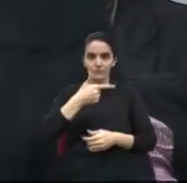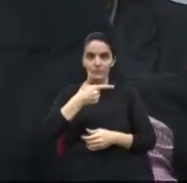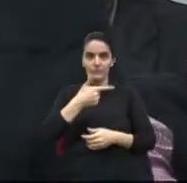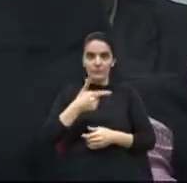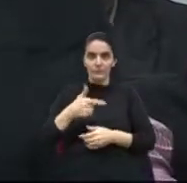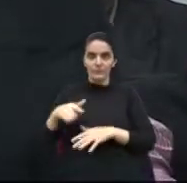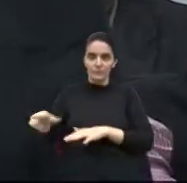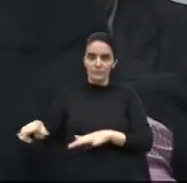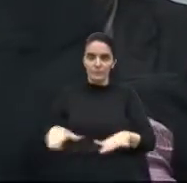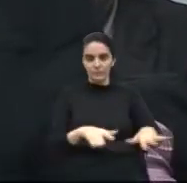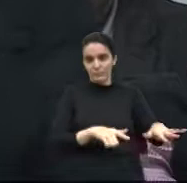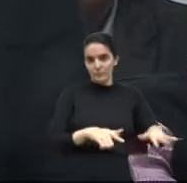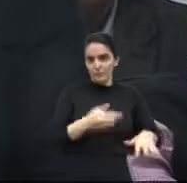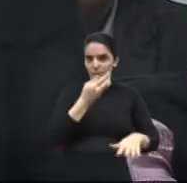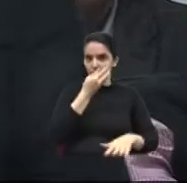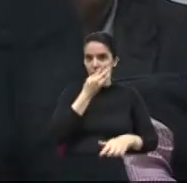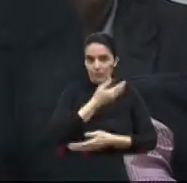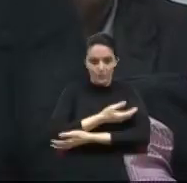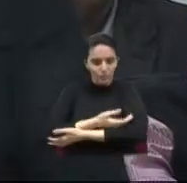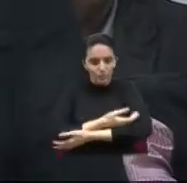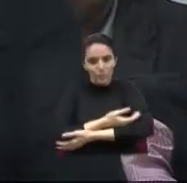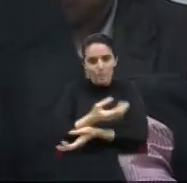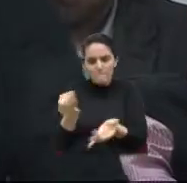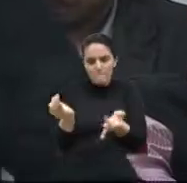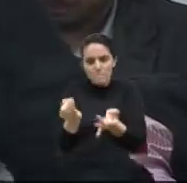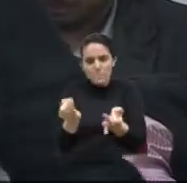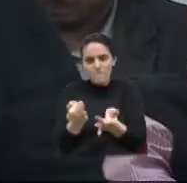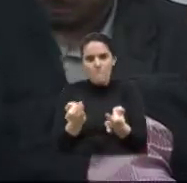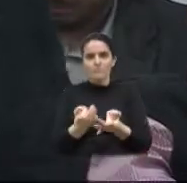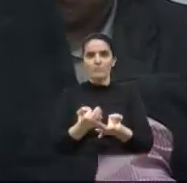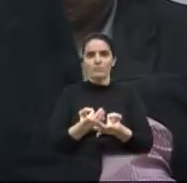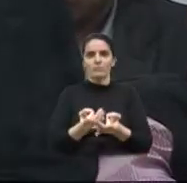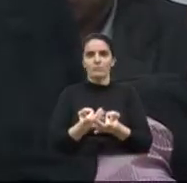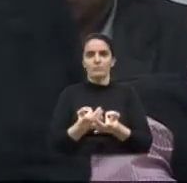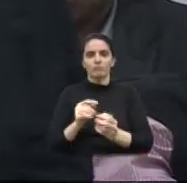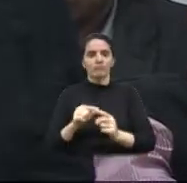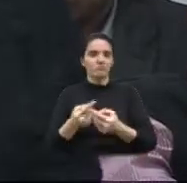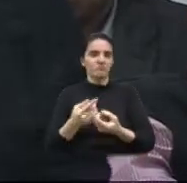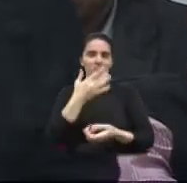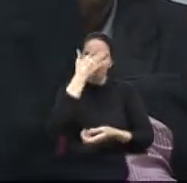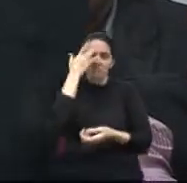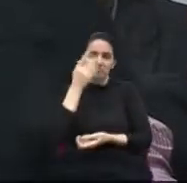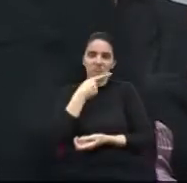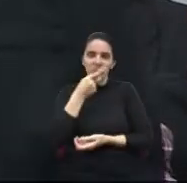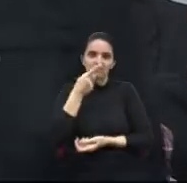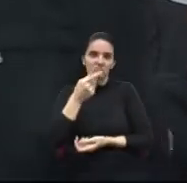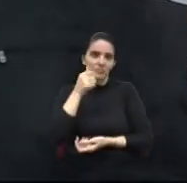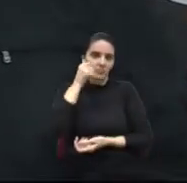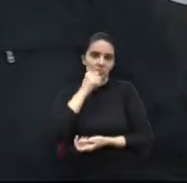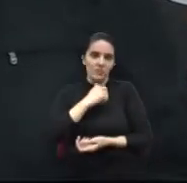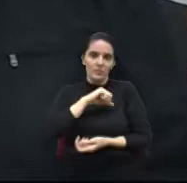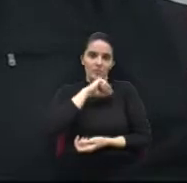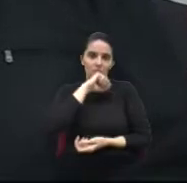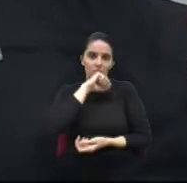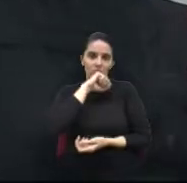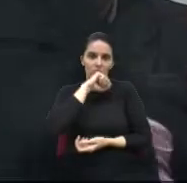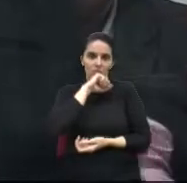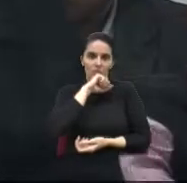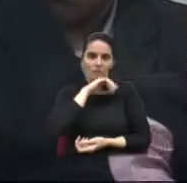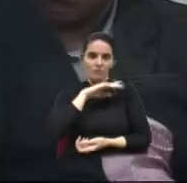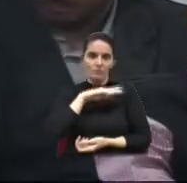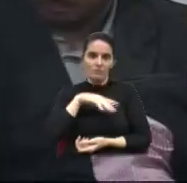uma criança perfeita. Aí muitos alegaram que, mas a mulher tem direito, tá? E a